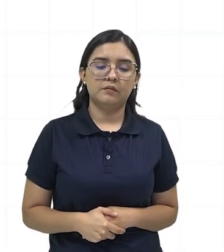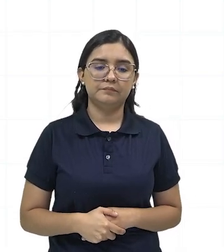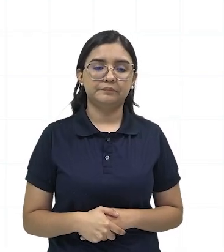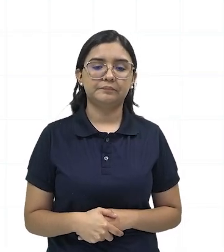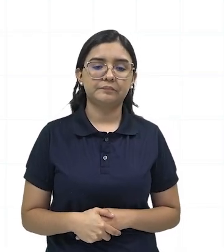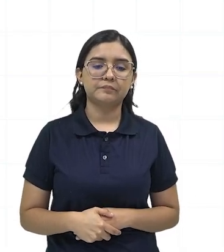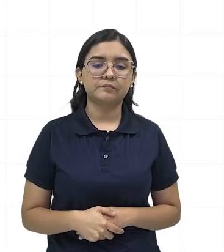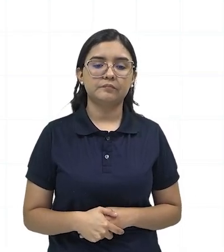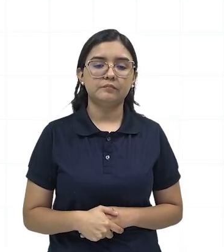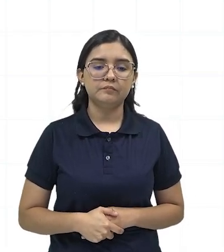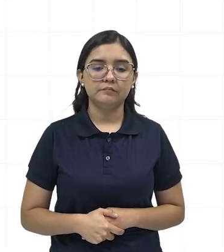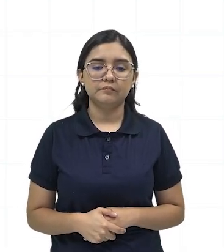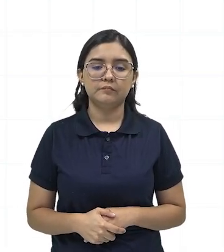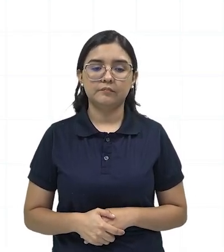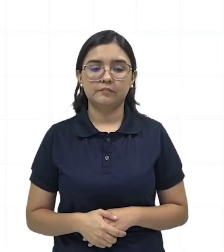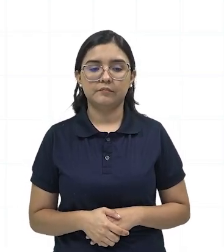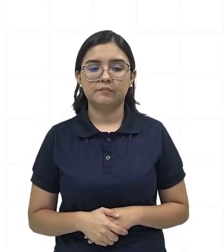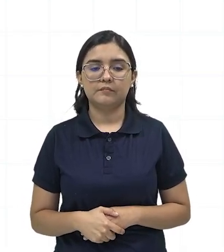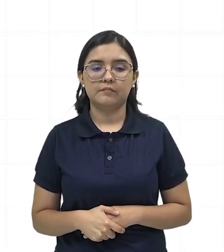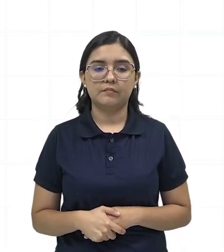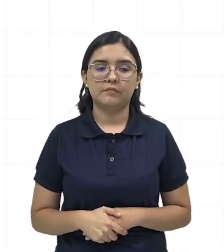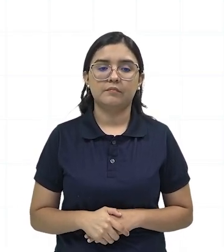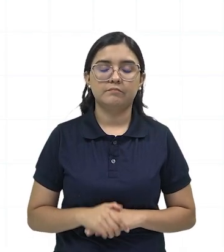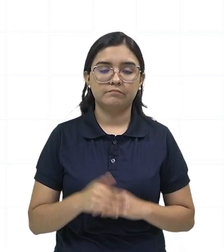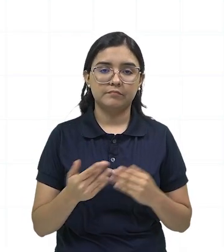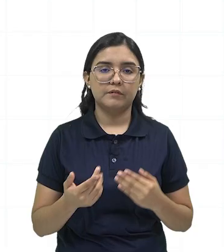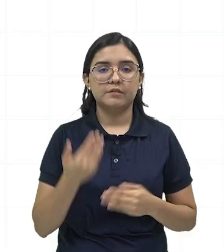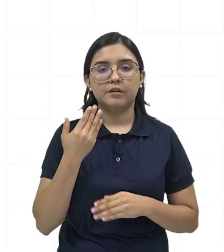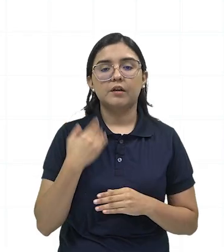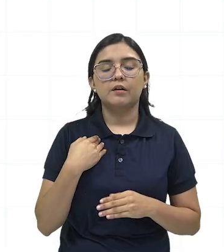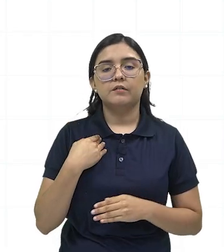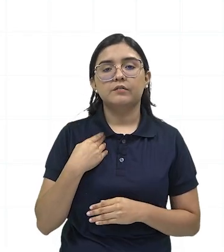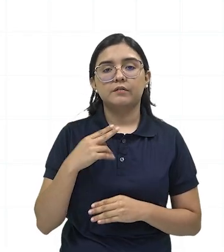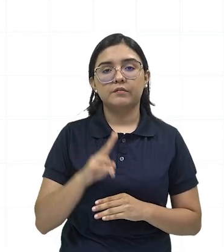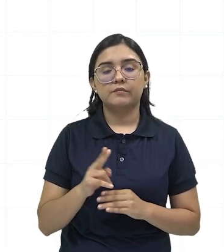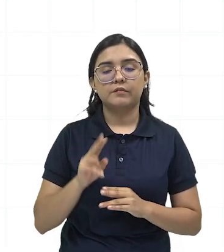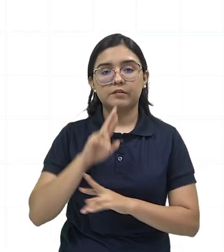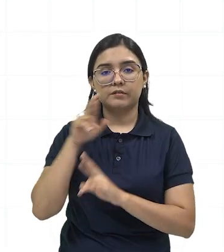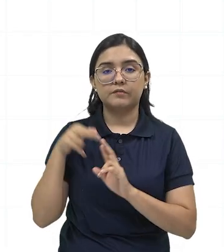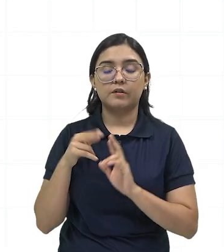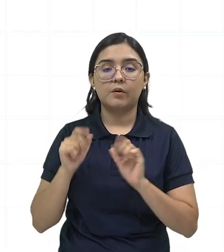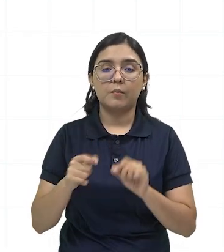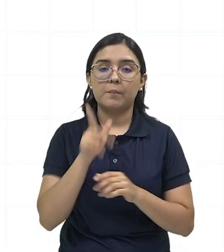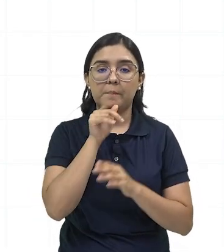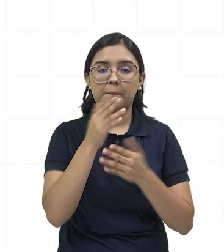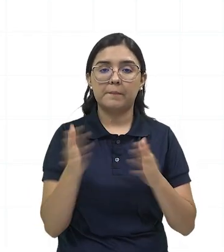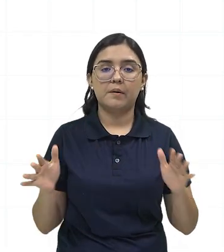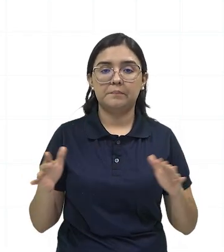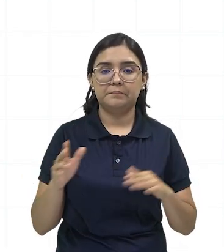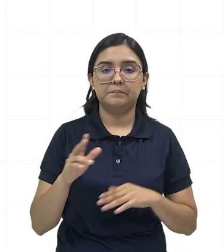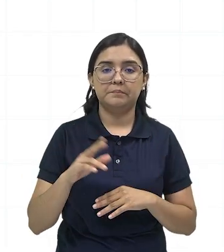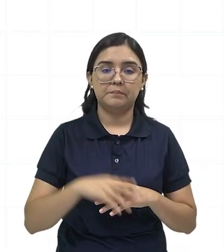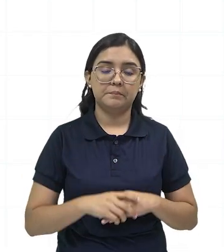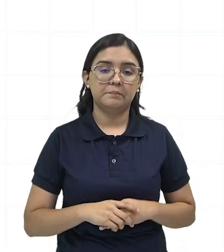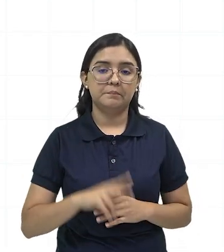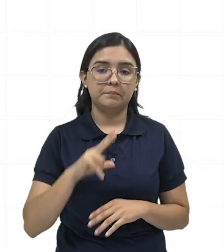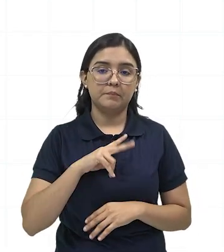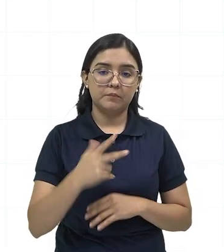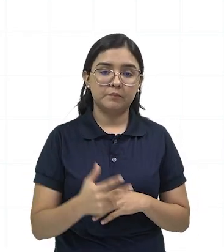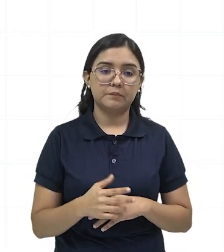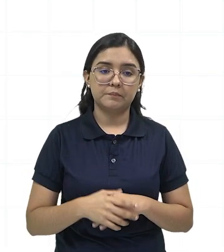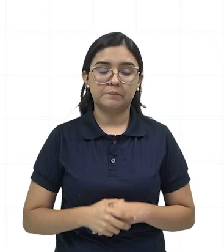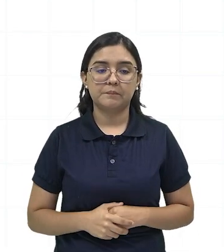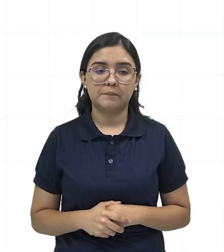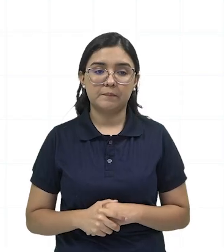sobressaltando aí, né? Qual ele está glorificando aí o mar português. E então, mais uma